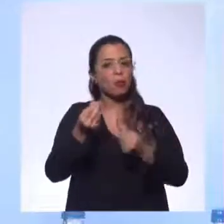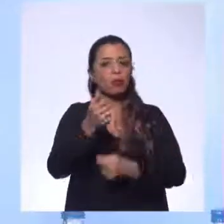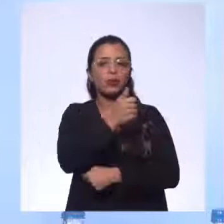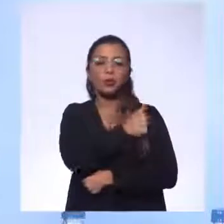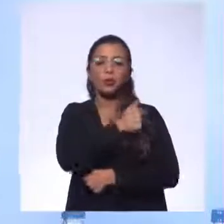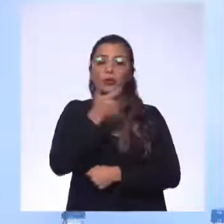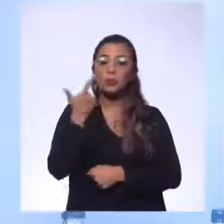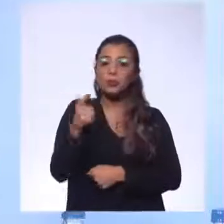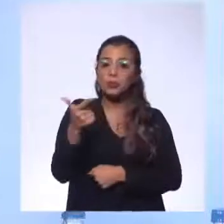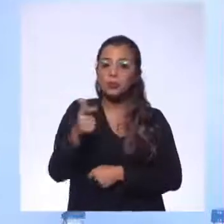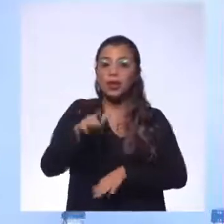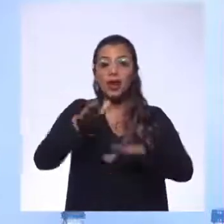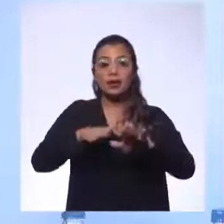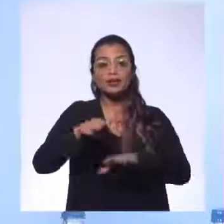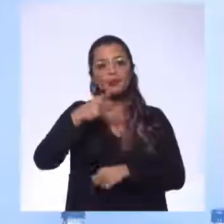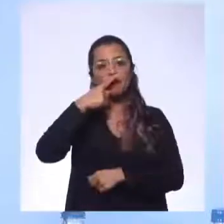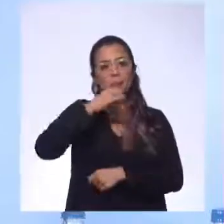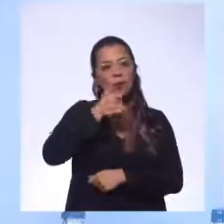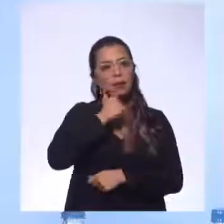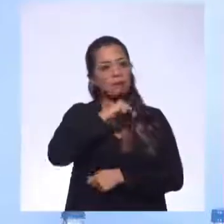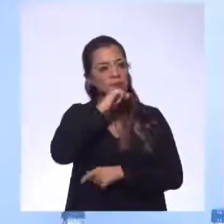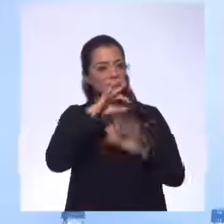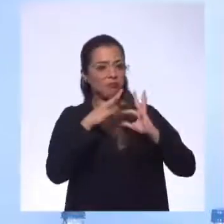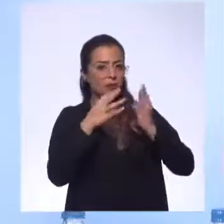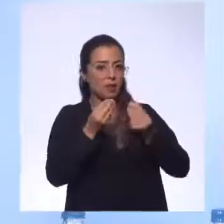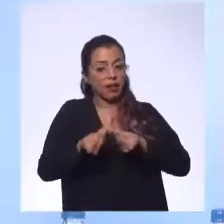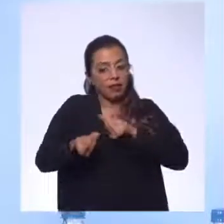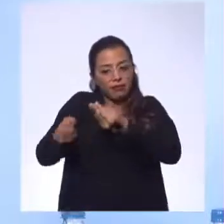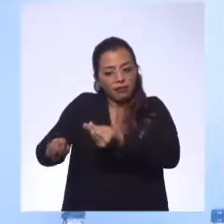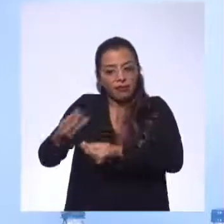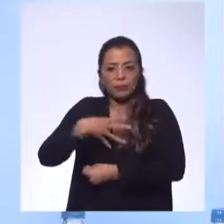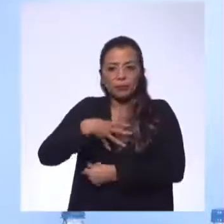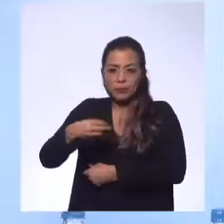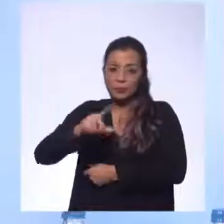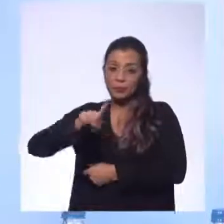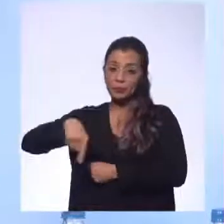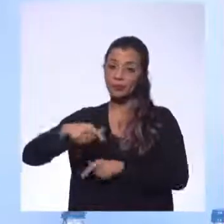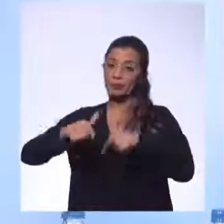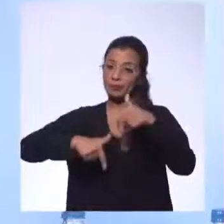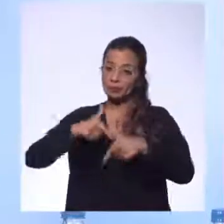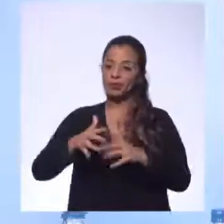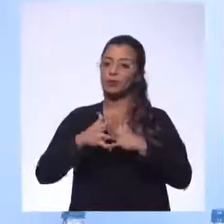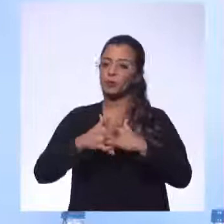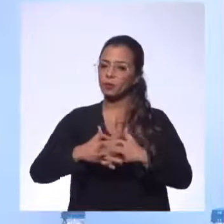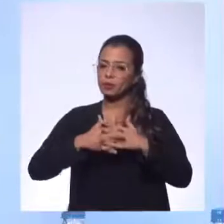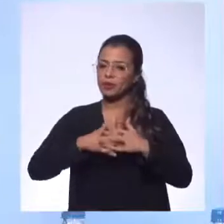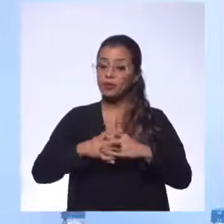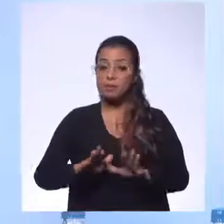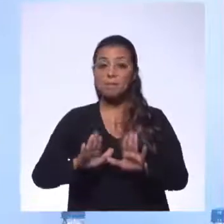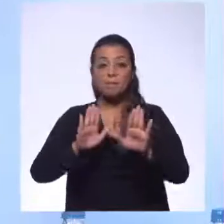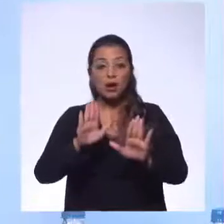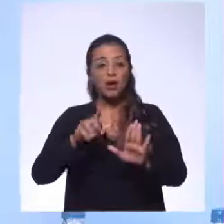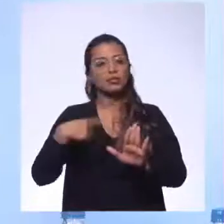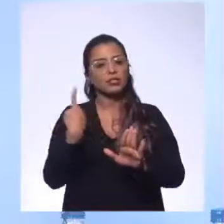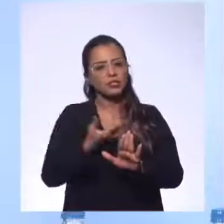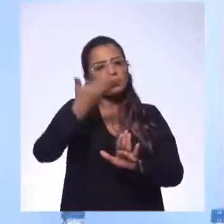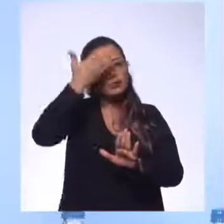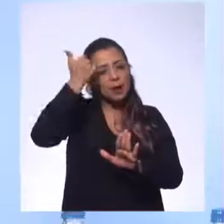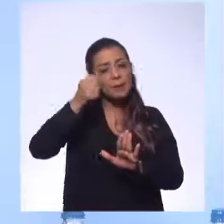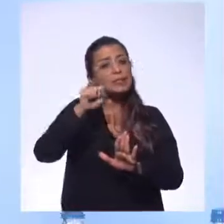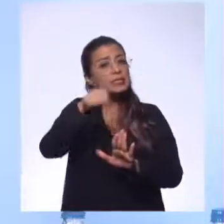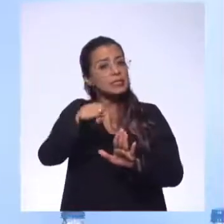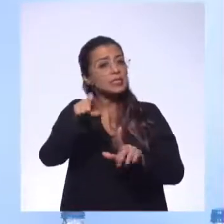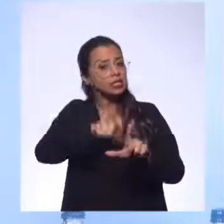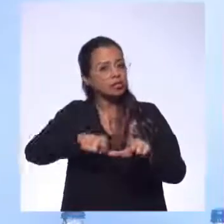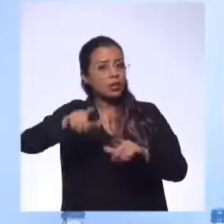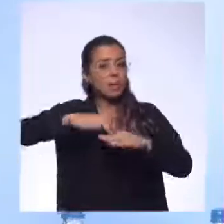que deixar depois do serviço com os filhos, enfim, é bem complicada essa situação. Mas a gente já está muito mais digitalizado do